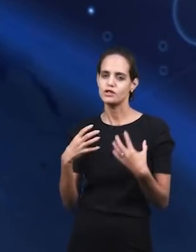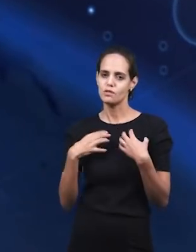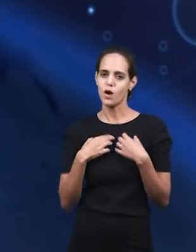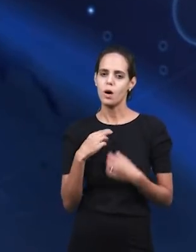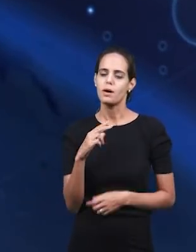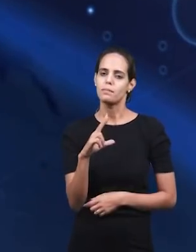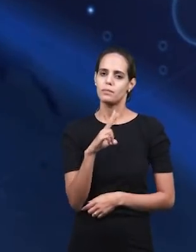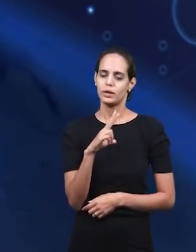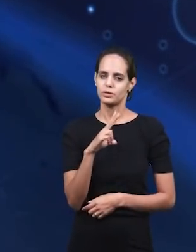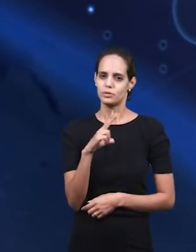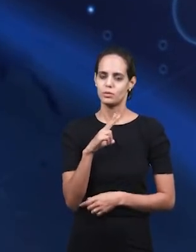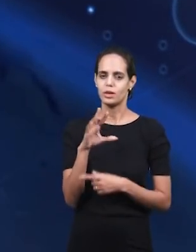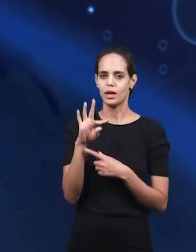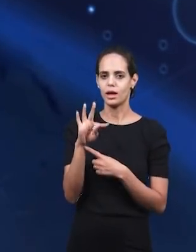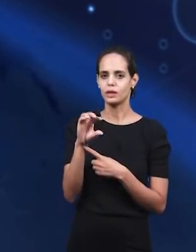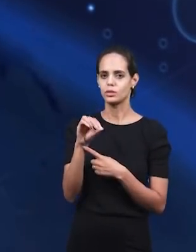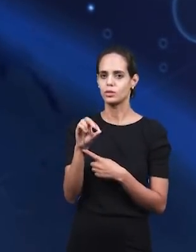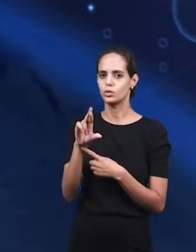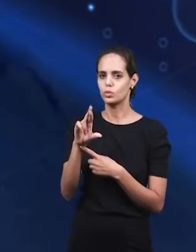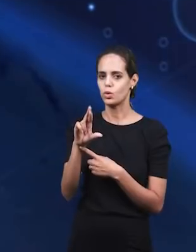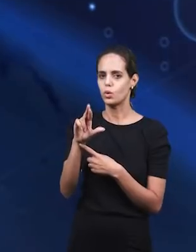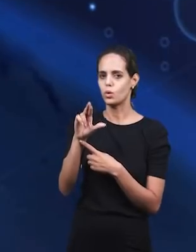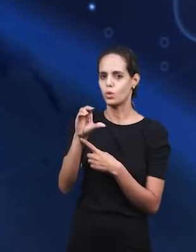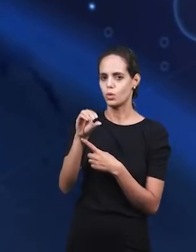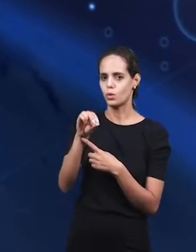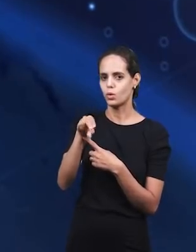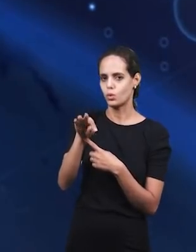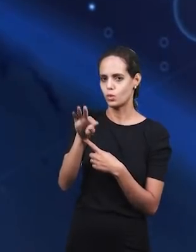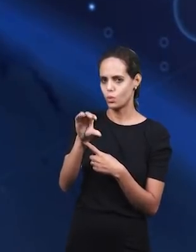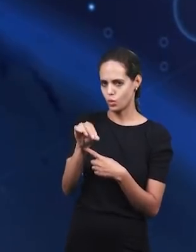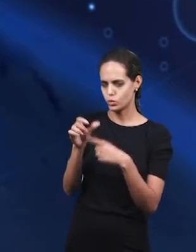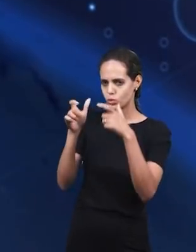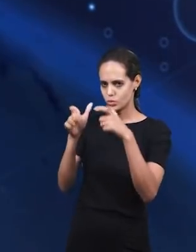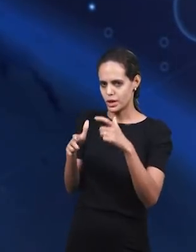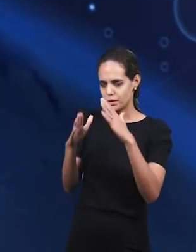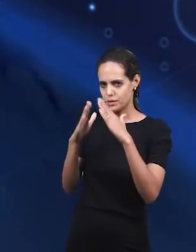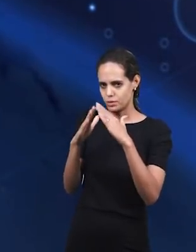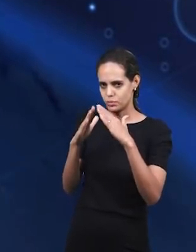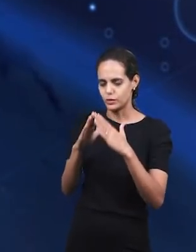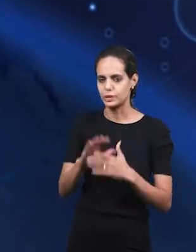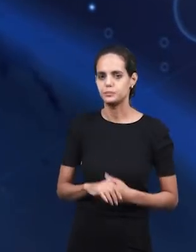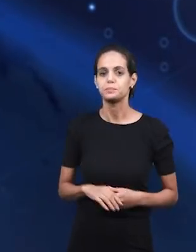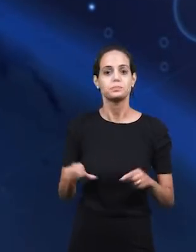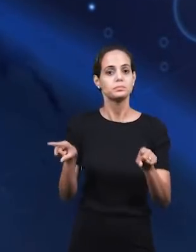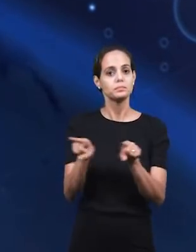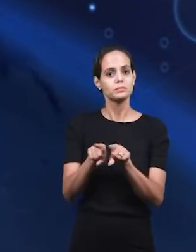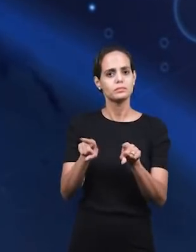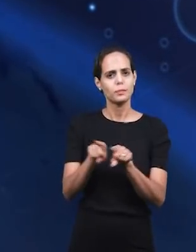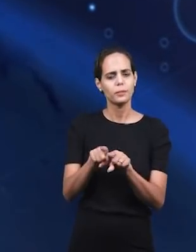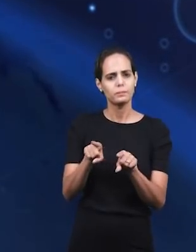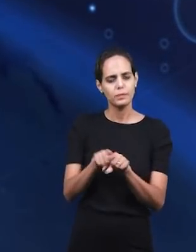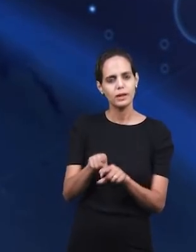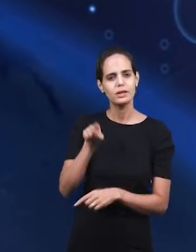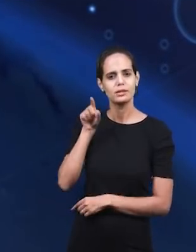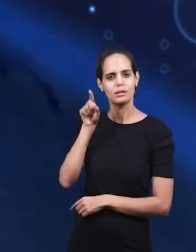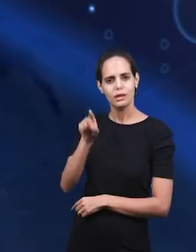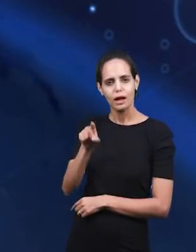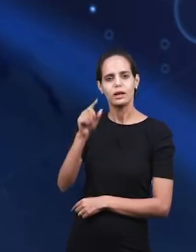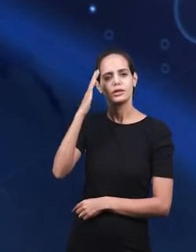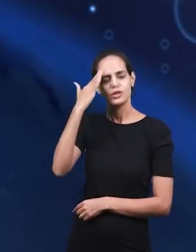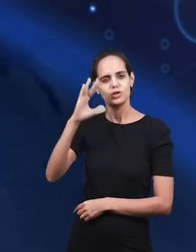ele reside. E também a questão deles terem o entendimento de salvação